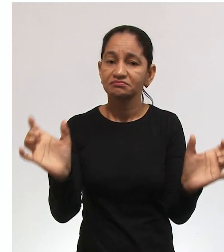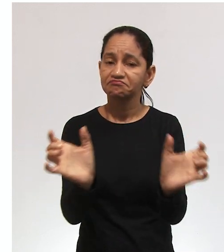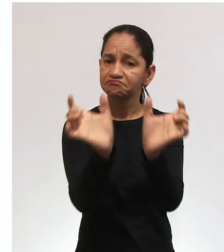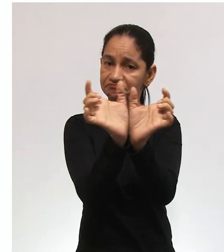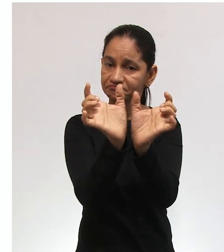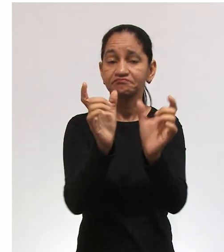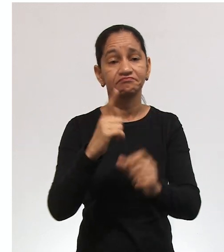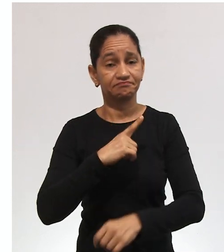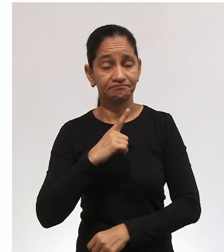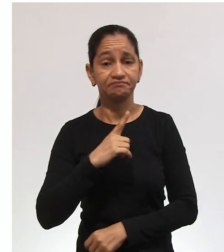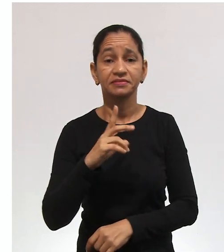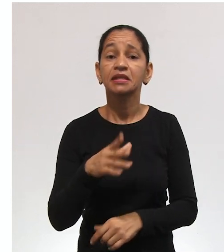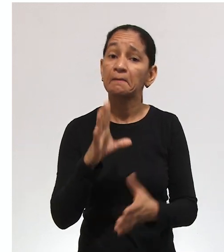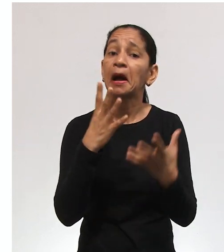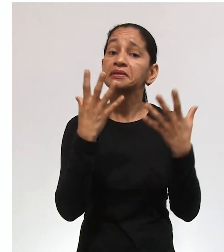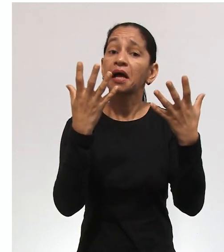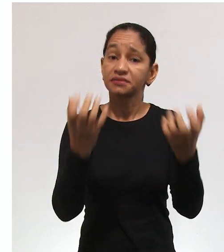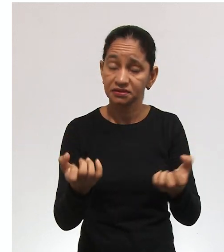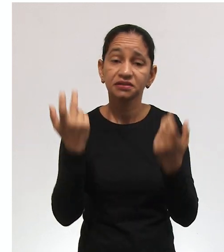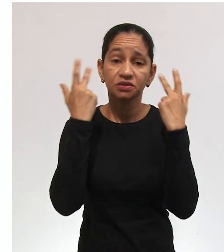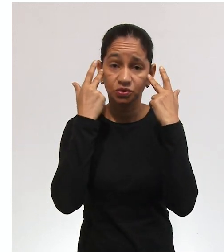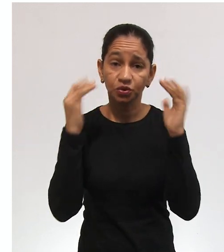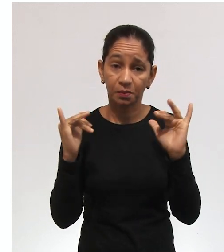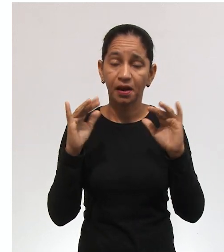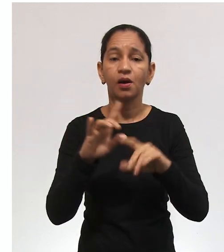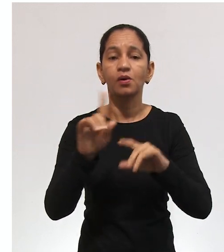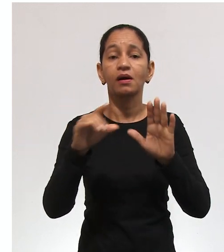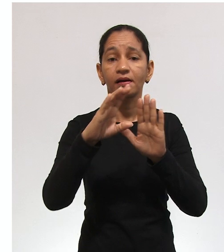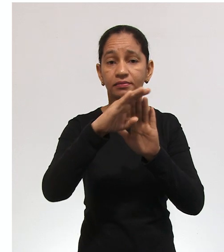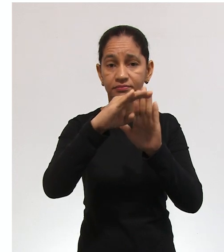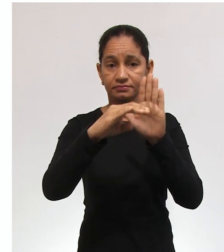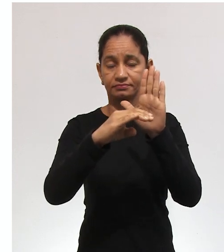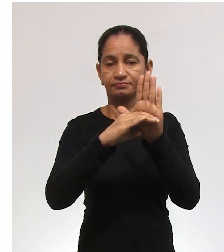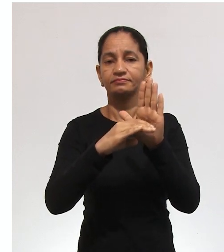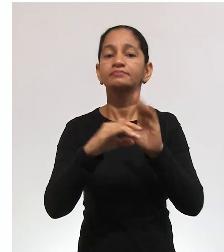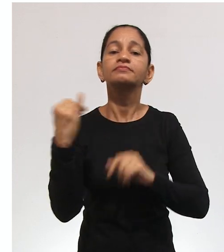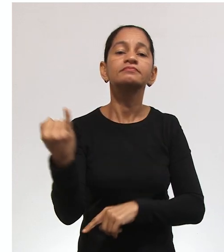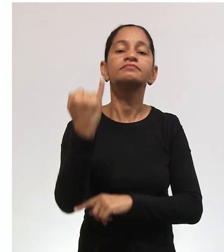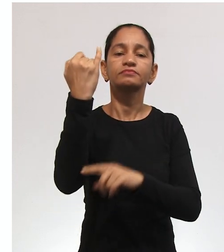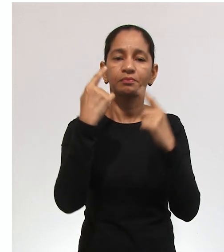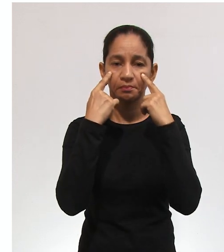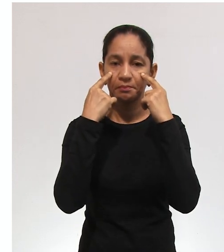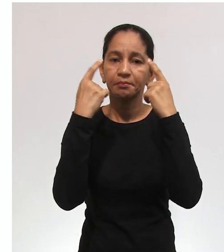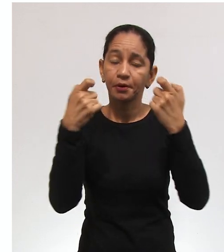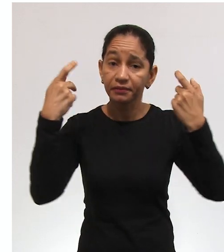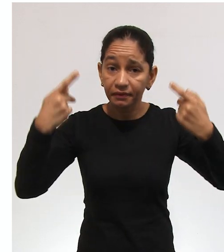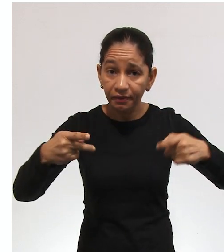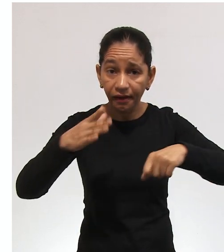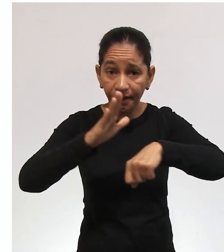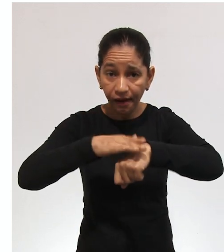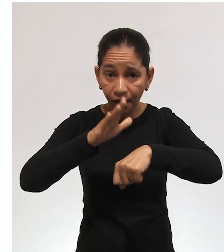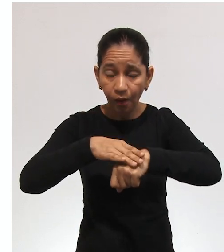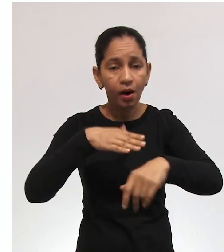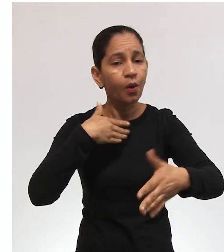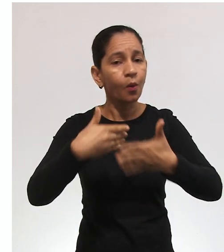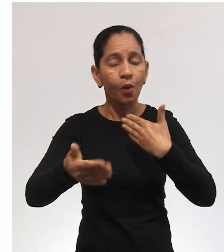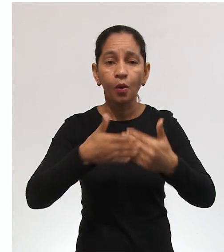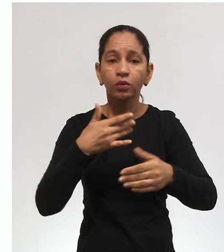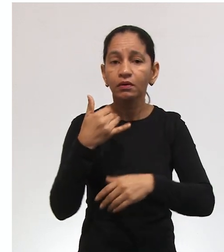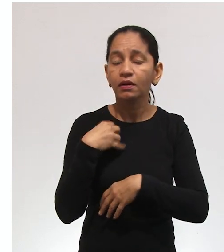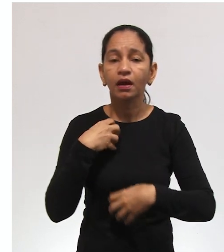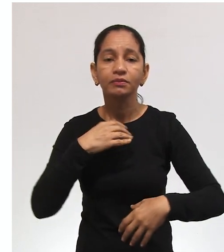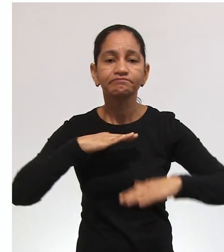etimológica, e essa é a mais aceita, pessoal, a definição mesmo que mais importa para a gente é que trabalha qualquer